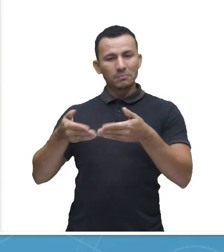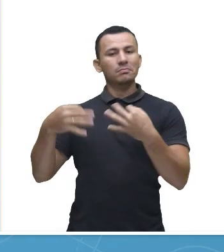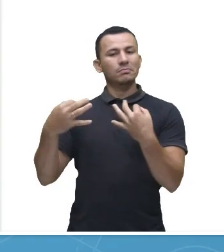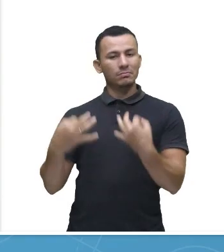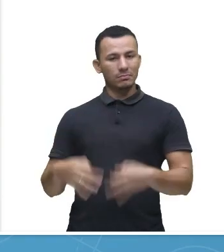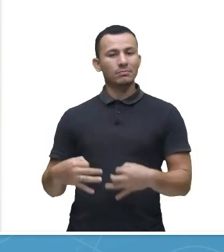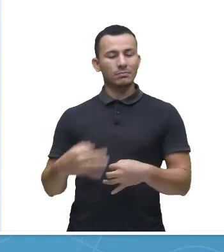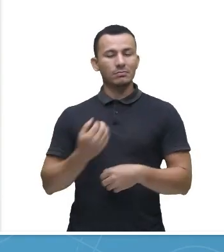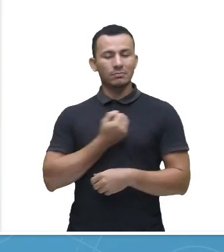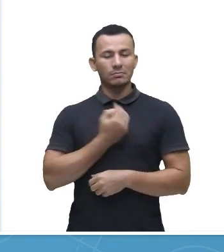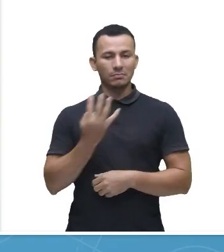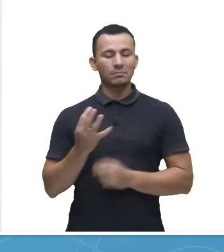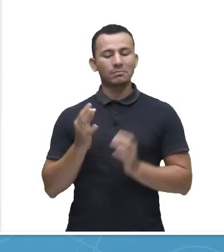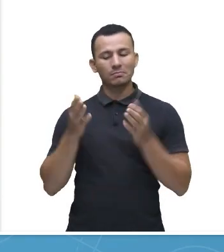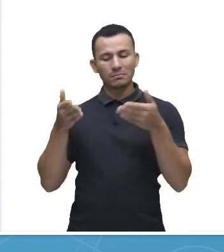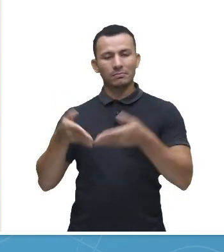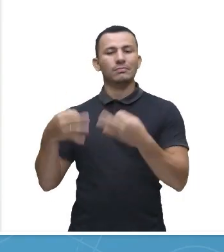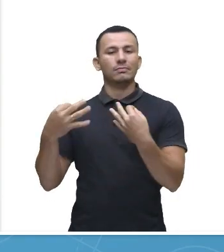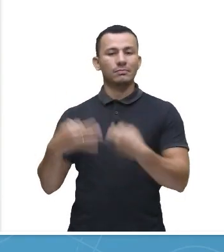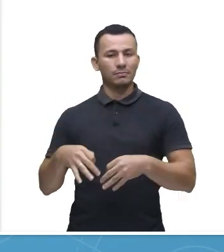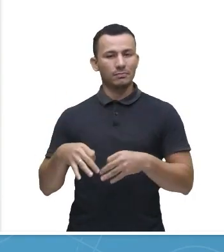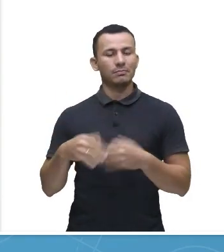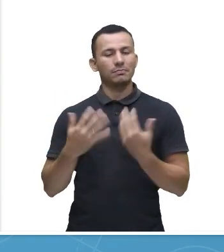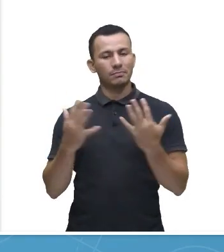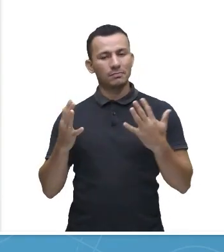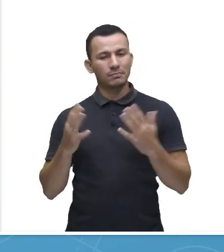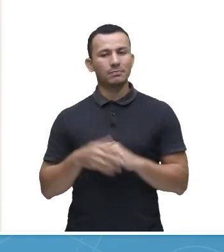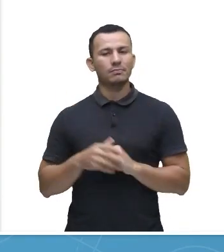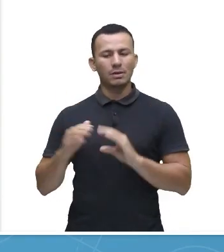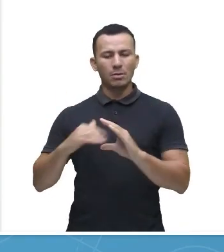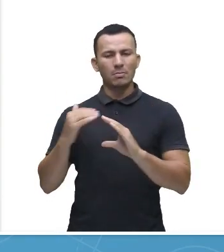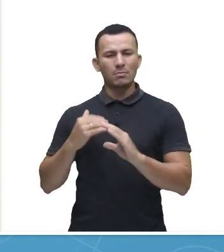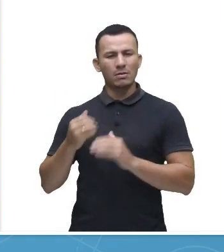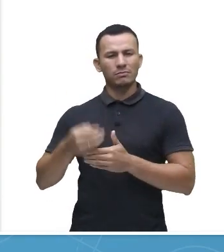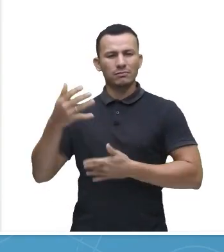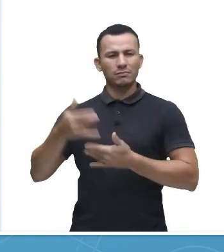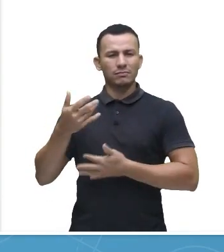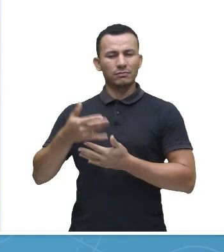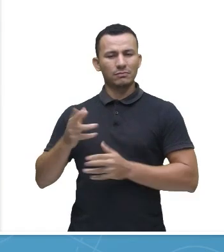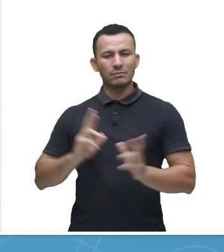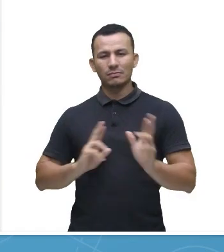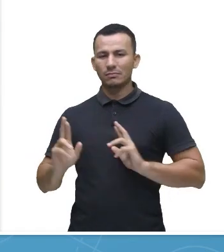última questão. Gostei de ver aí o pessoal respondendo. Vamos continuar aí.